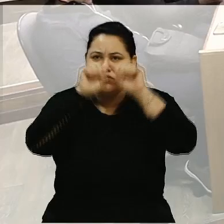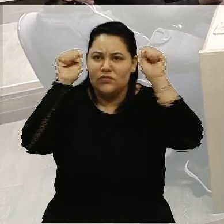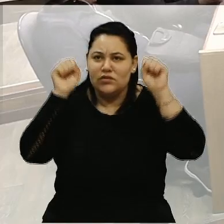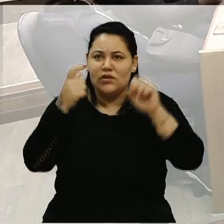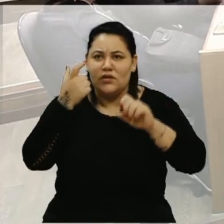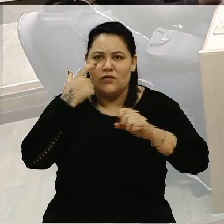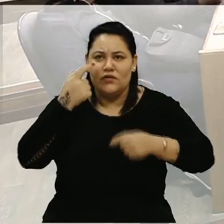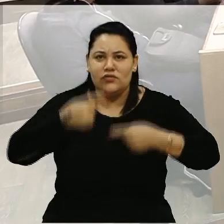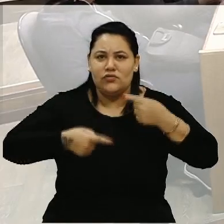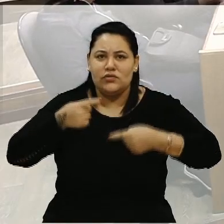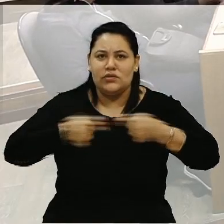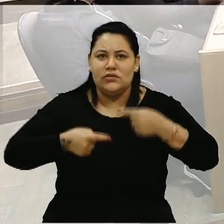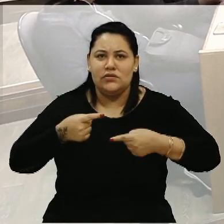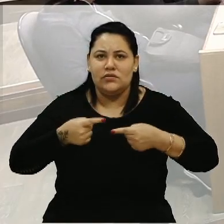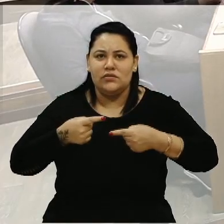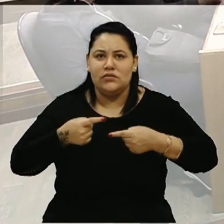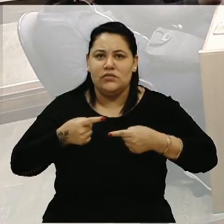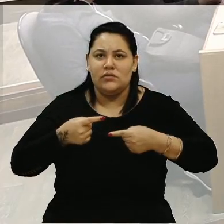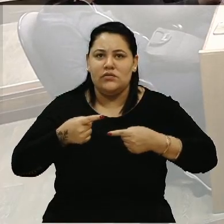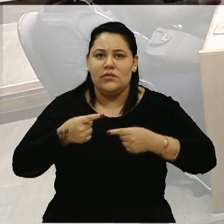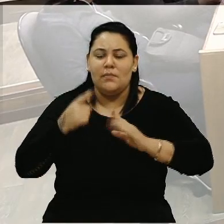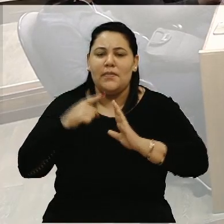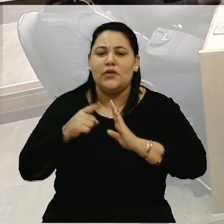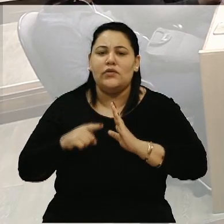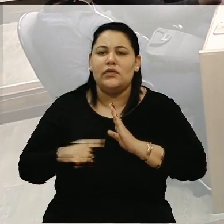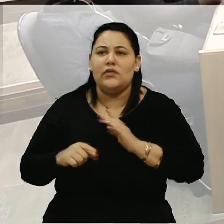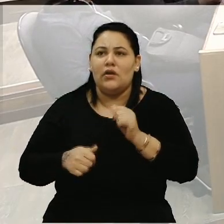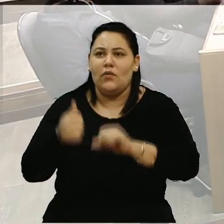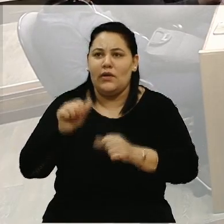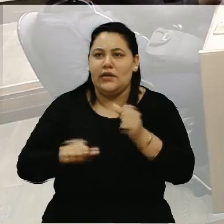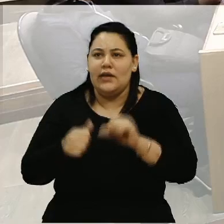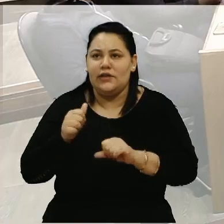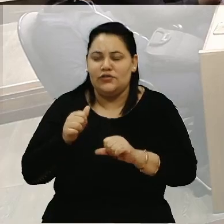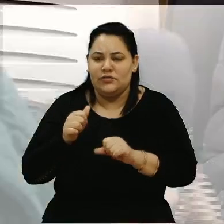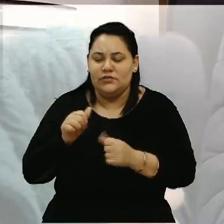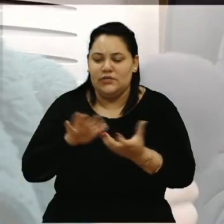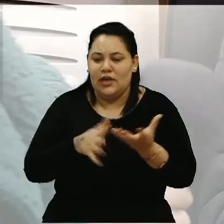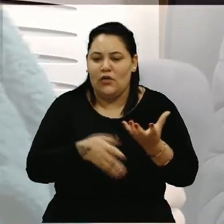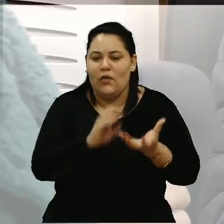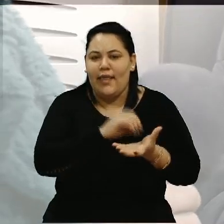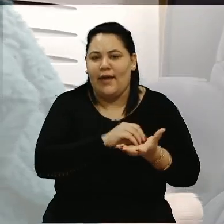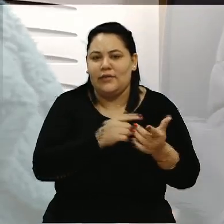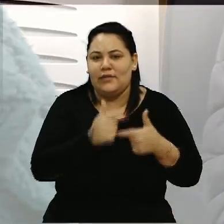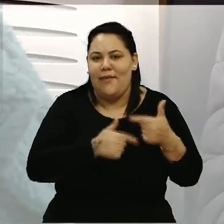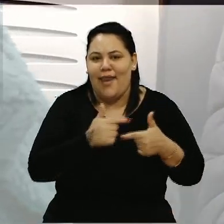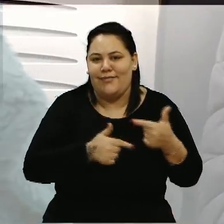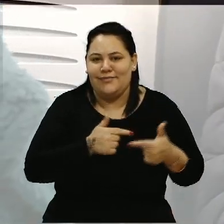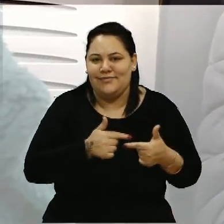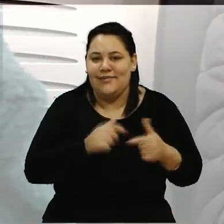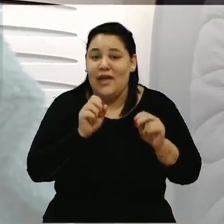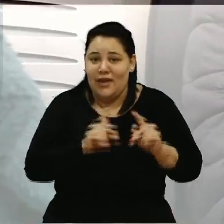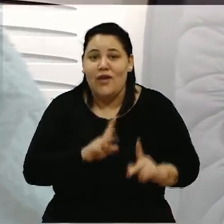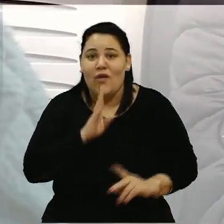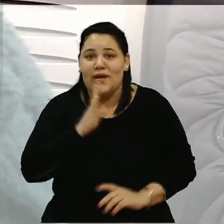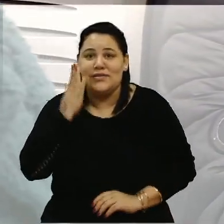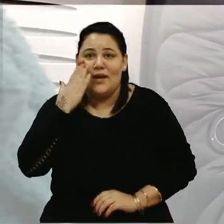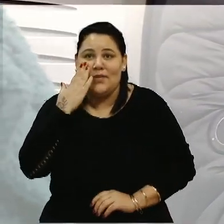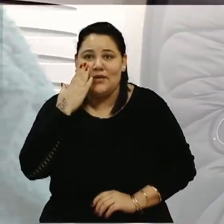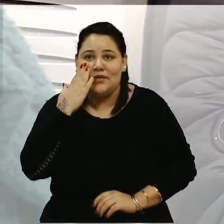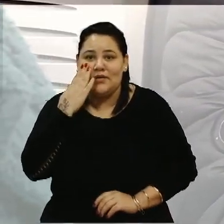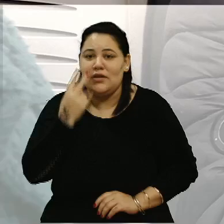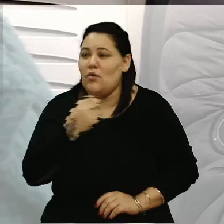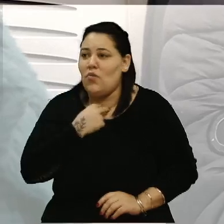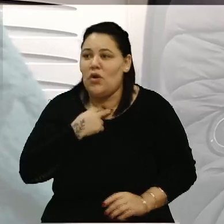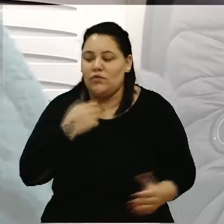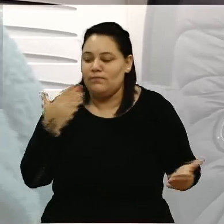debate questionando a qualidade do trabalho da Codeca. Quem conhece sabe que não se pode